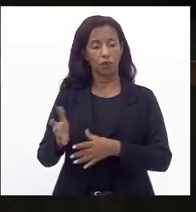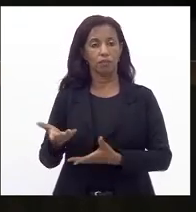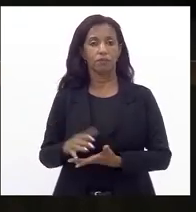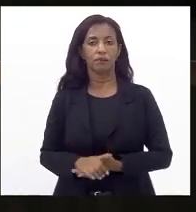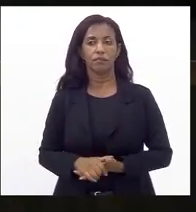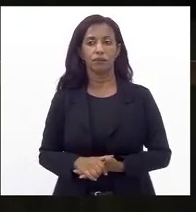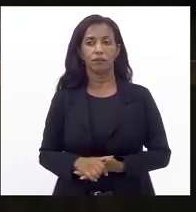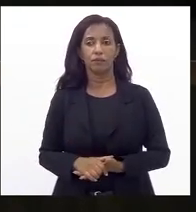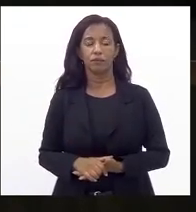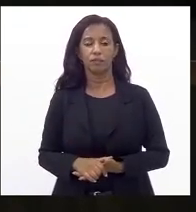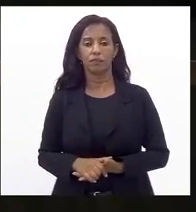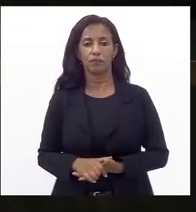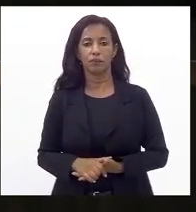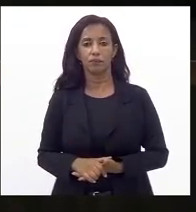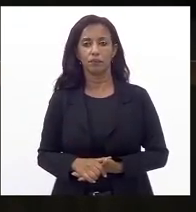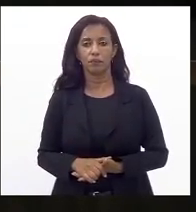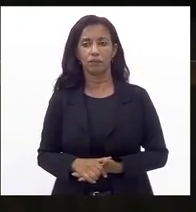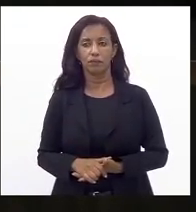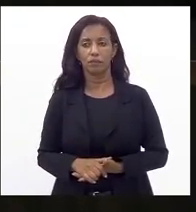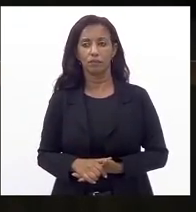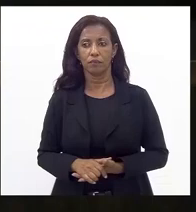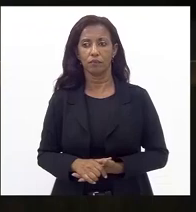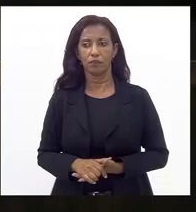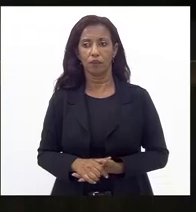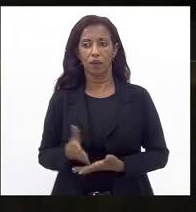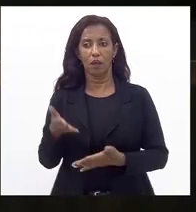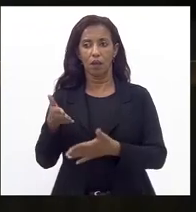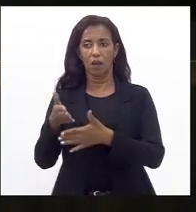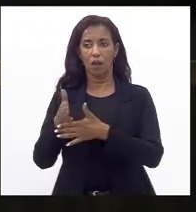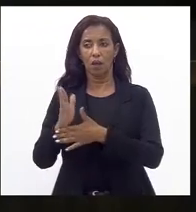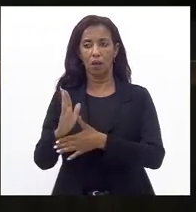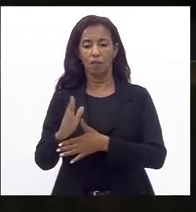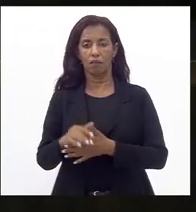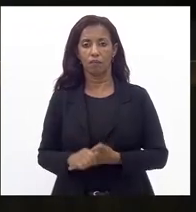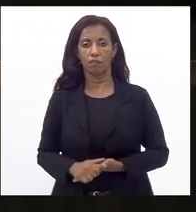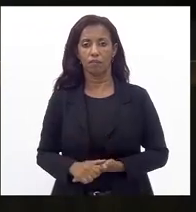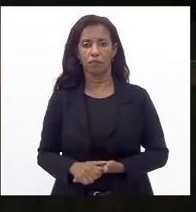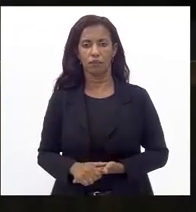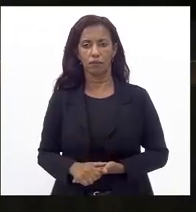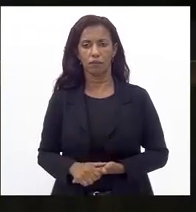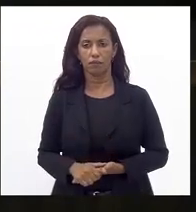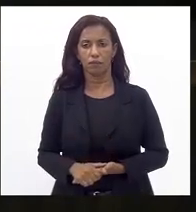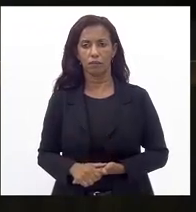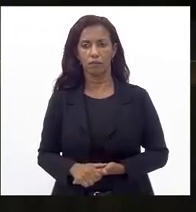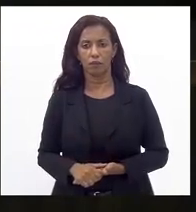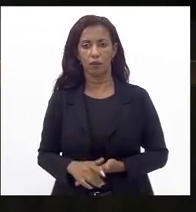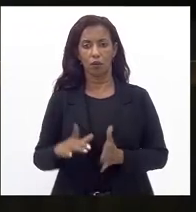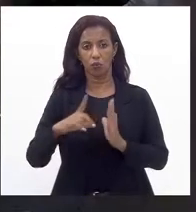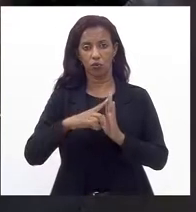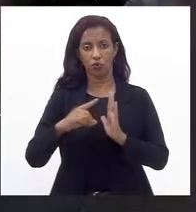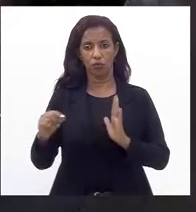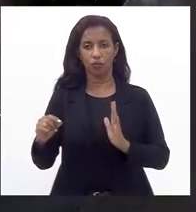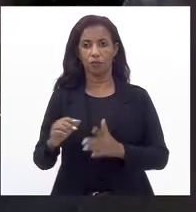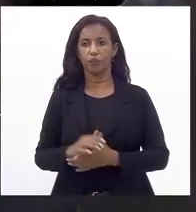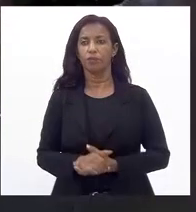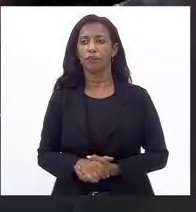destaque são os que aprovam permaneça comissão aprovado salvo o destaque